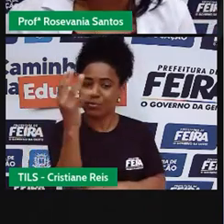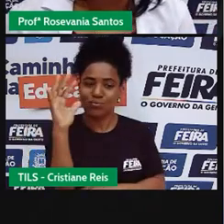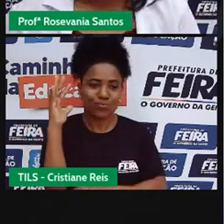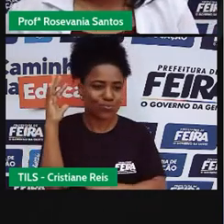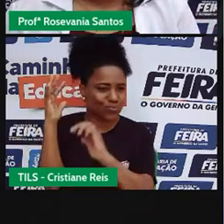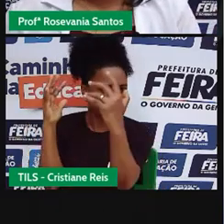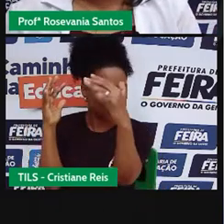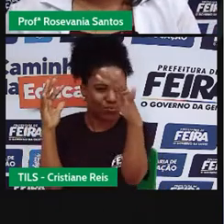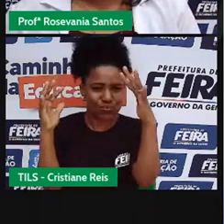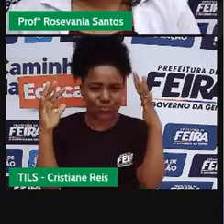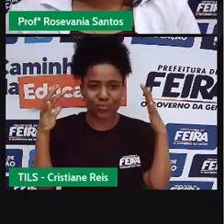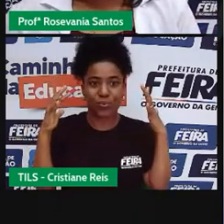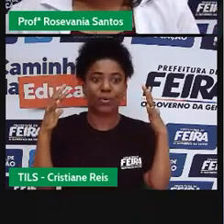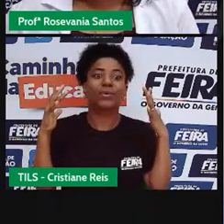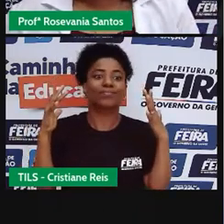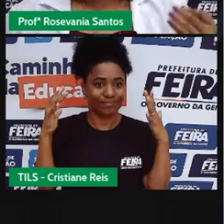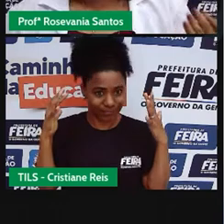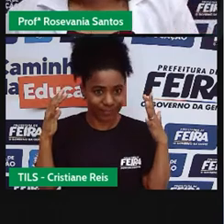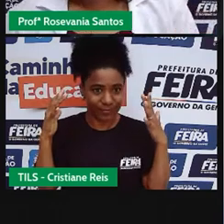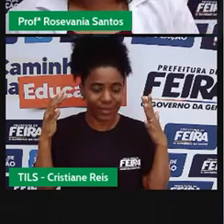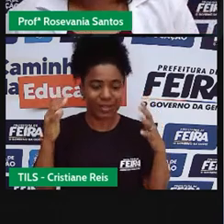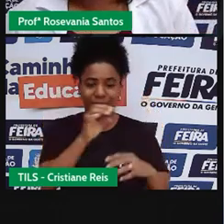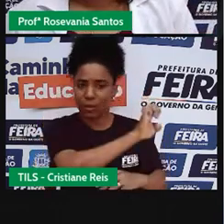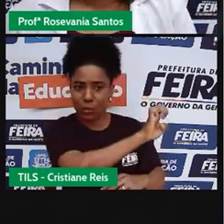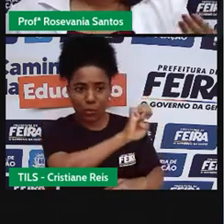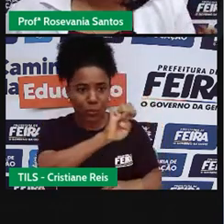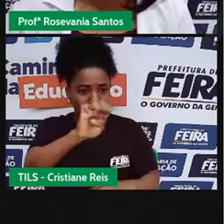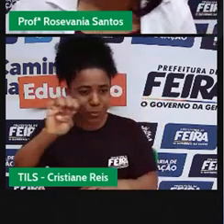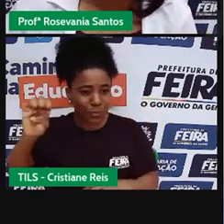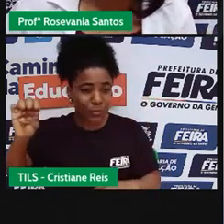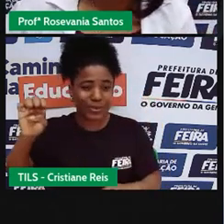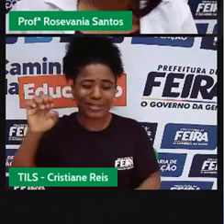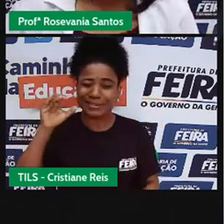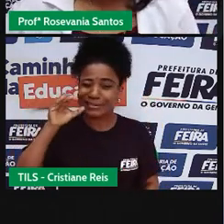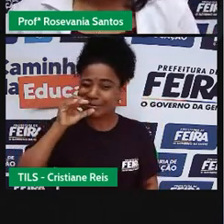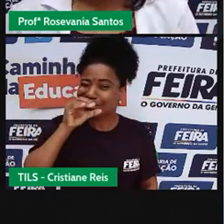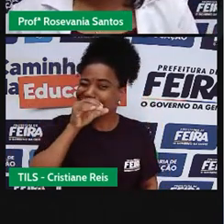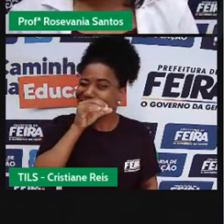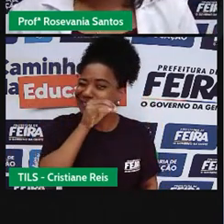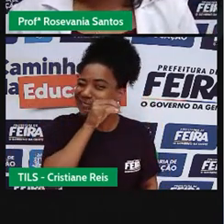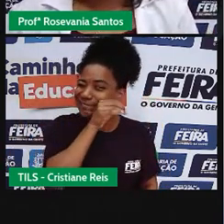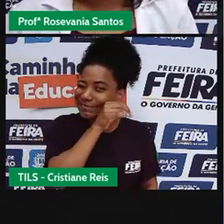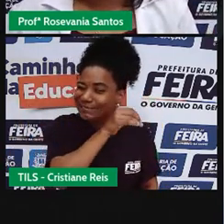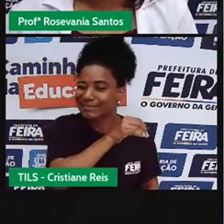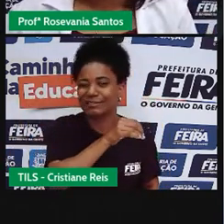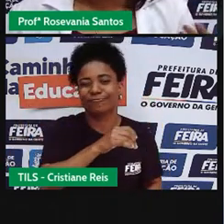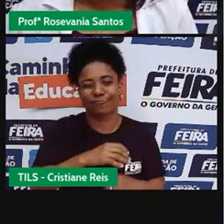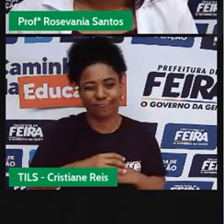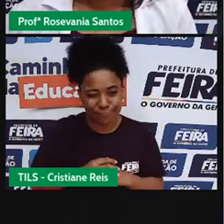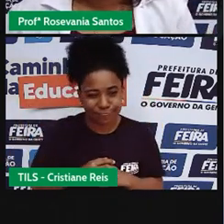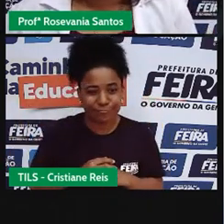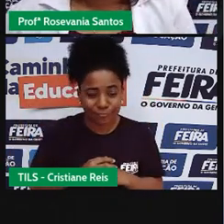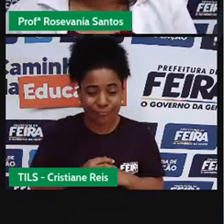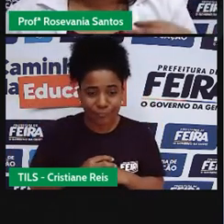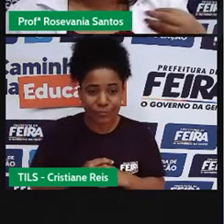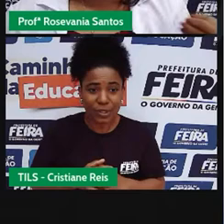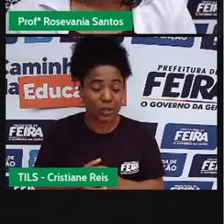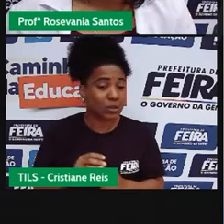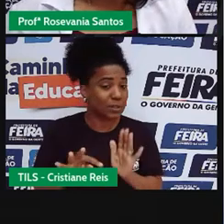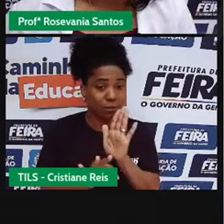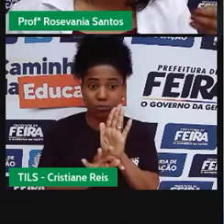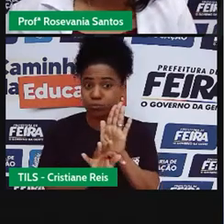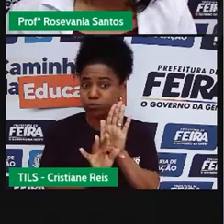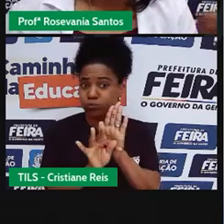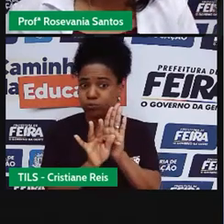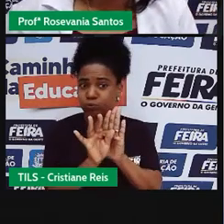do Equador. E aí, o que que acontece? A linha do Equador eu sei que é quente, aqui também eu vou ter. O tempo todo as temperaturas elevadas. Eu não